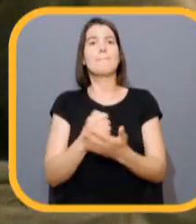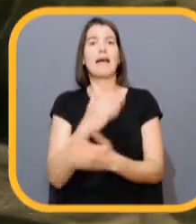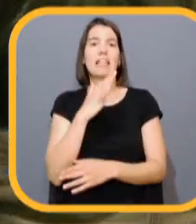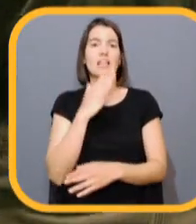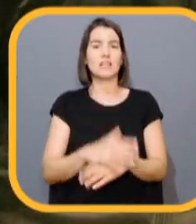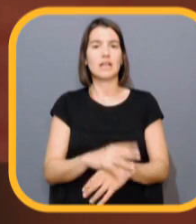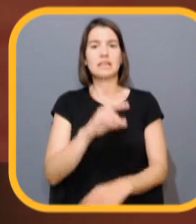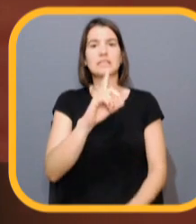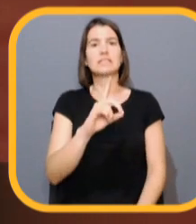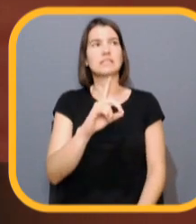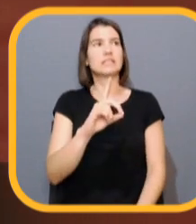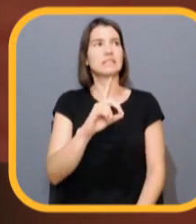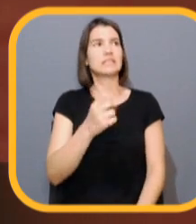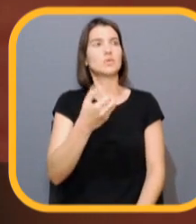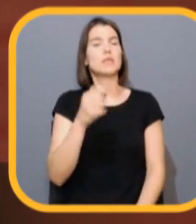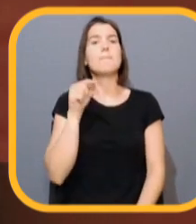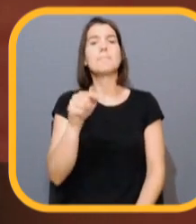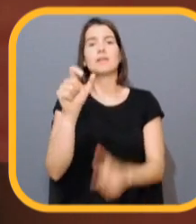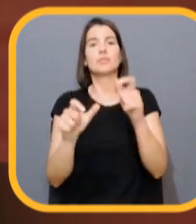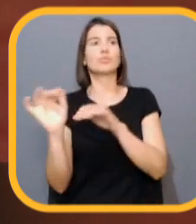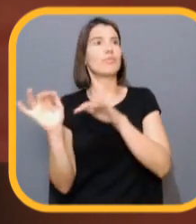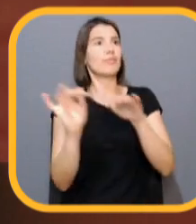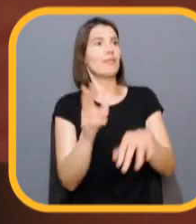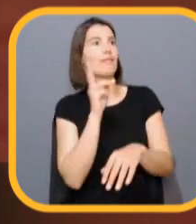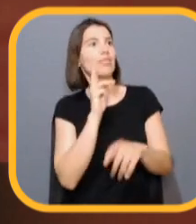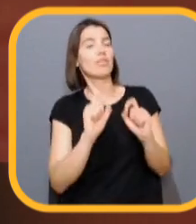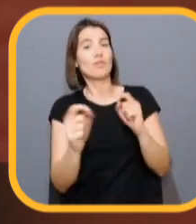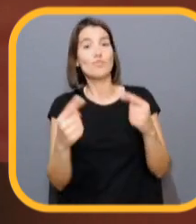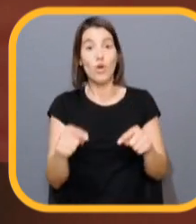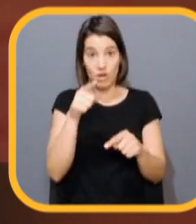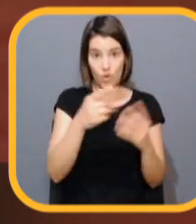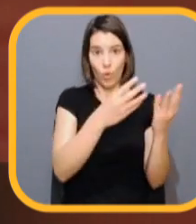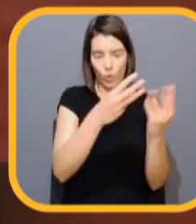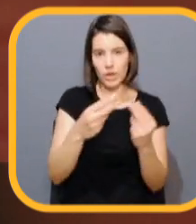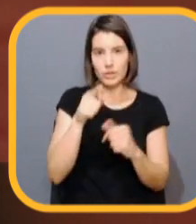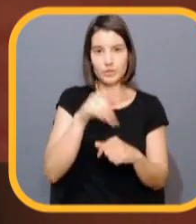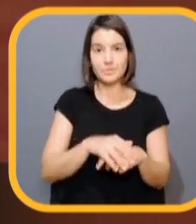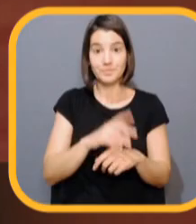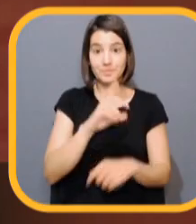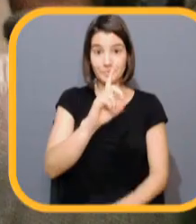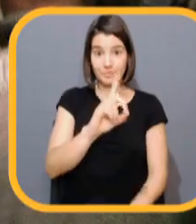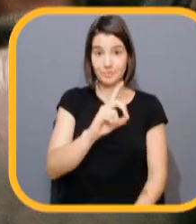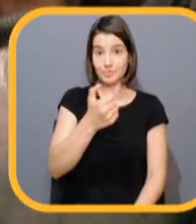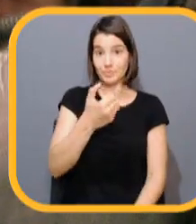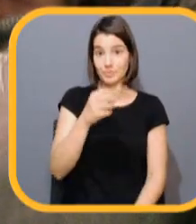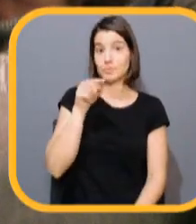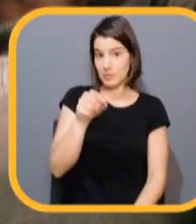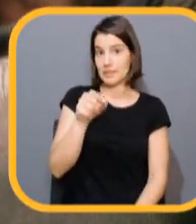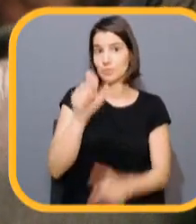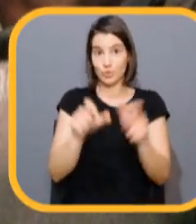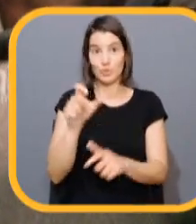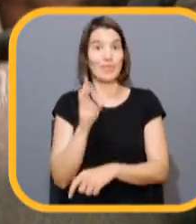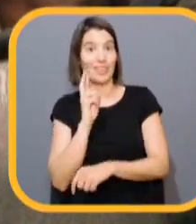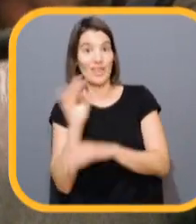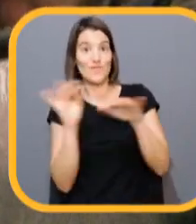Cantigas. Fez à volta de 650 mil espectadores. Agora faz as contas. Desses